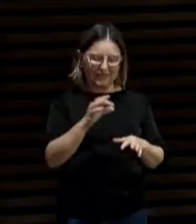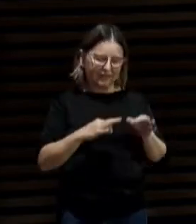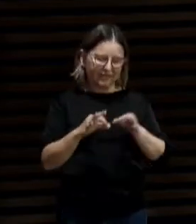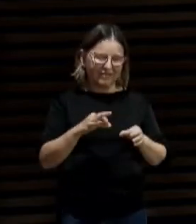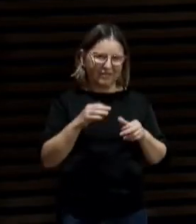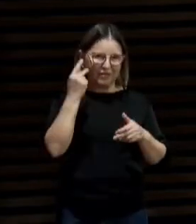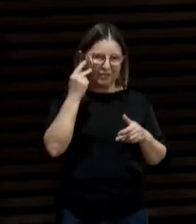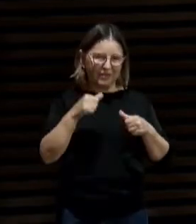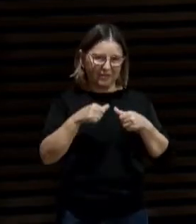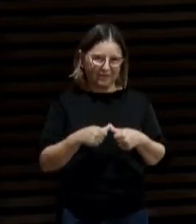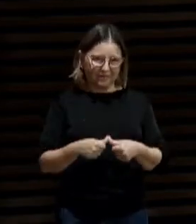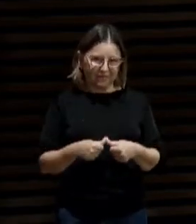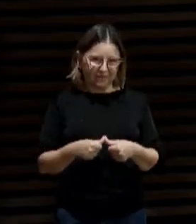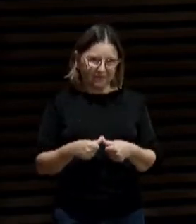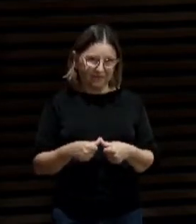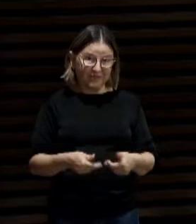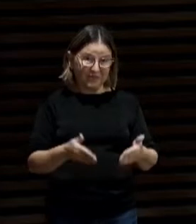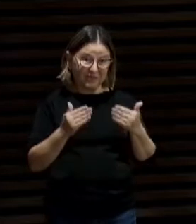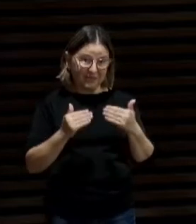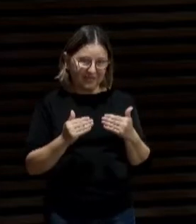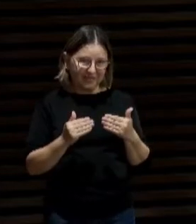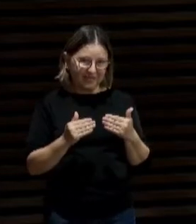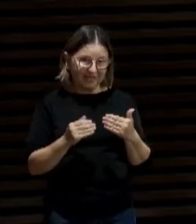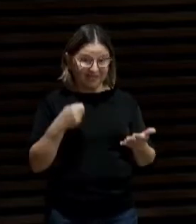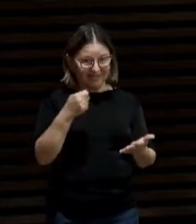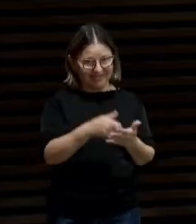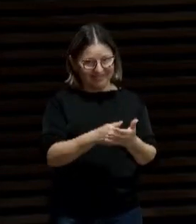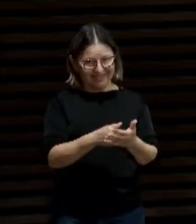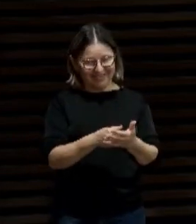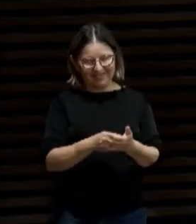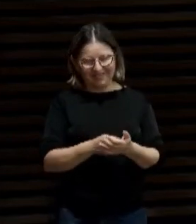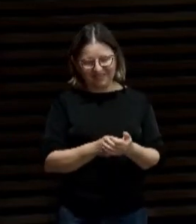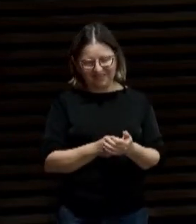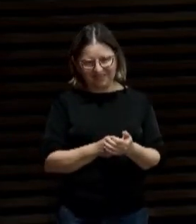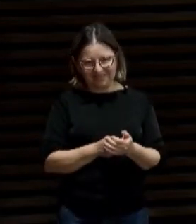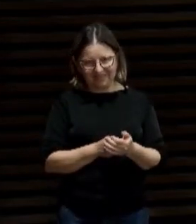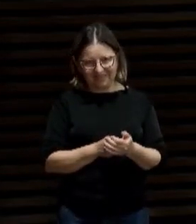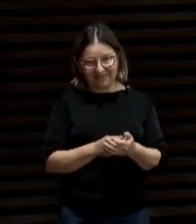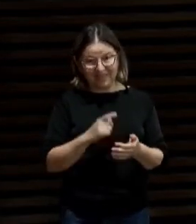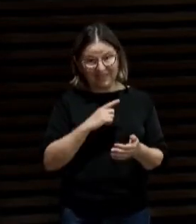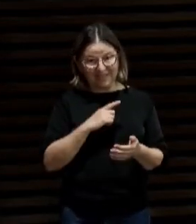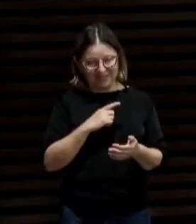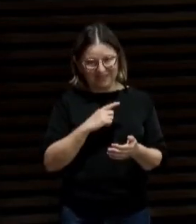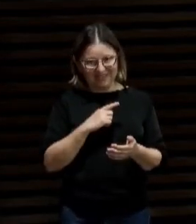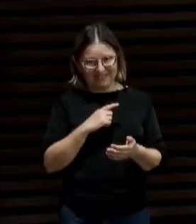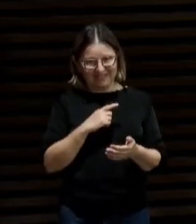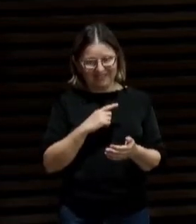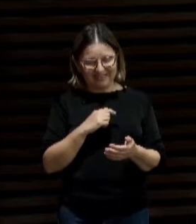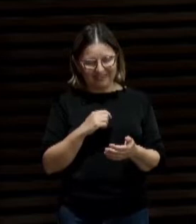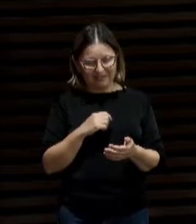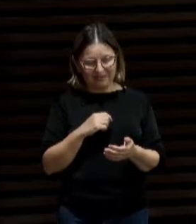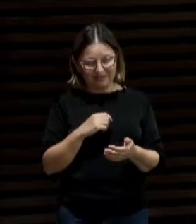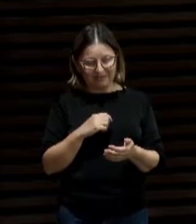isto, outorgando-nos o penhor do Espírito. Temos, portanto, sempre bom